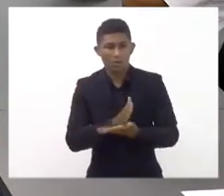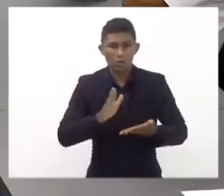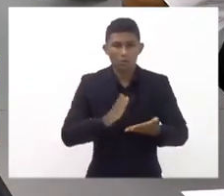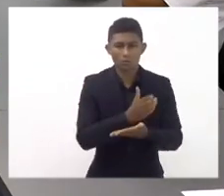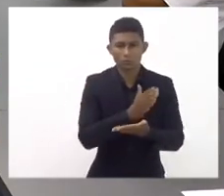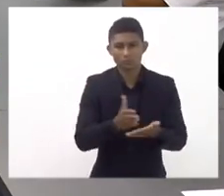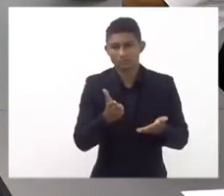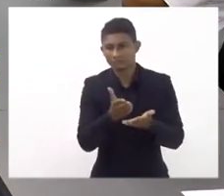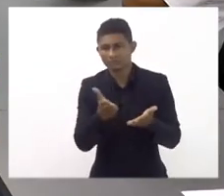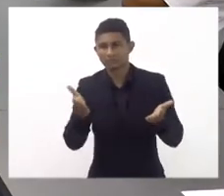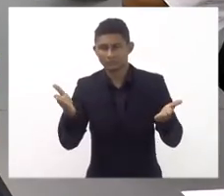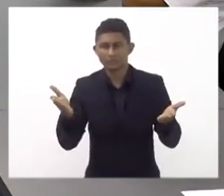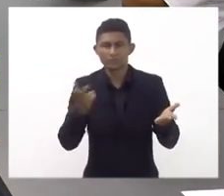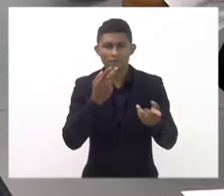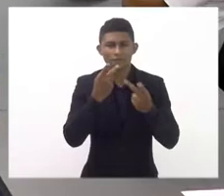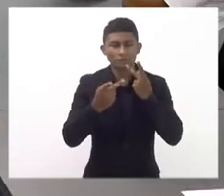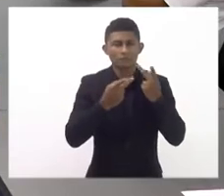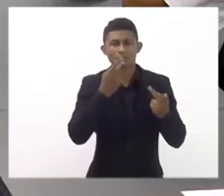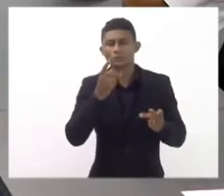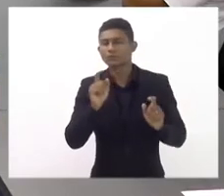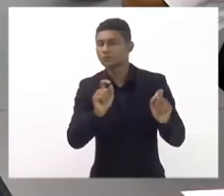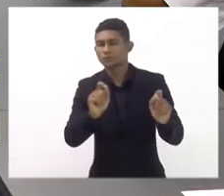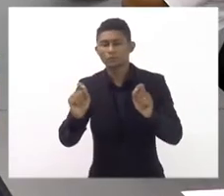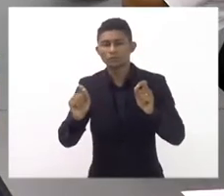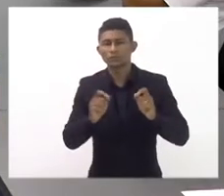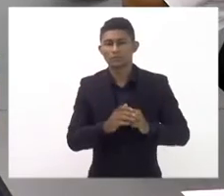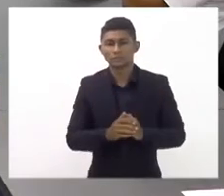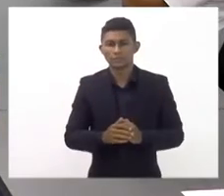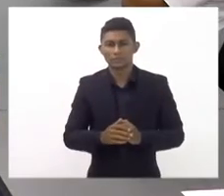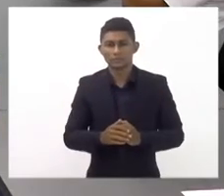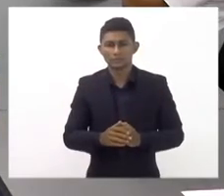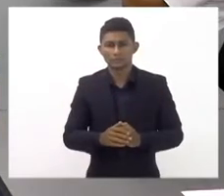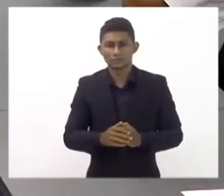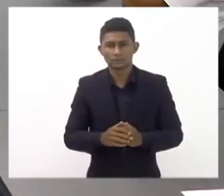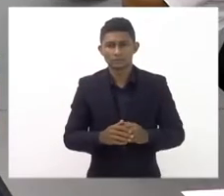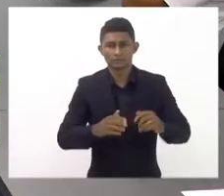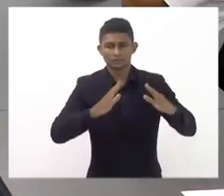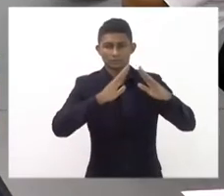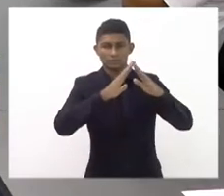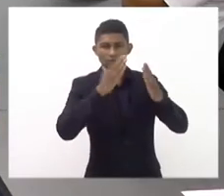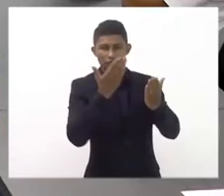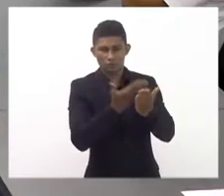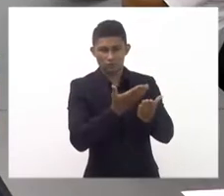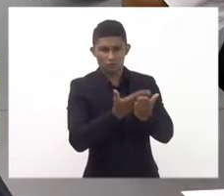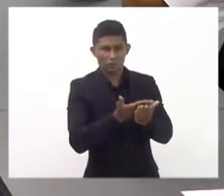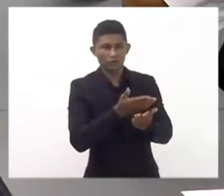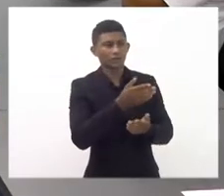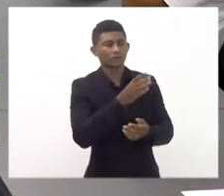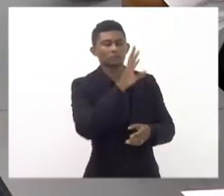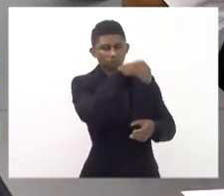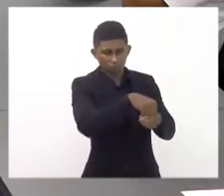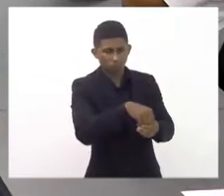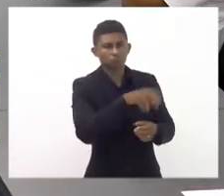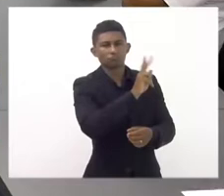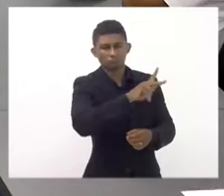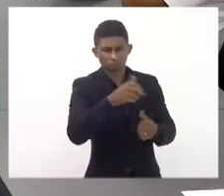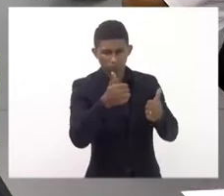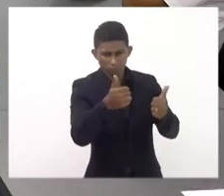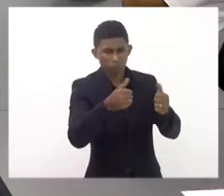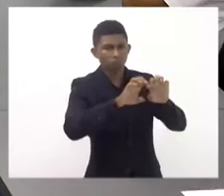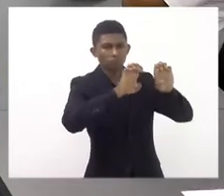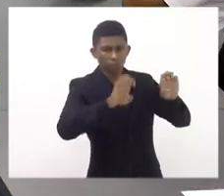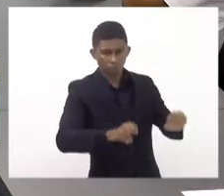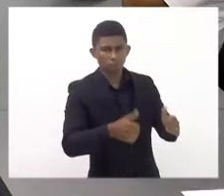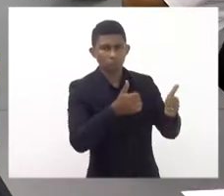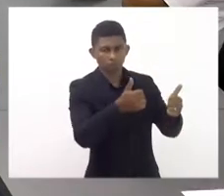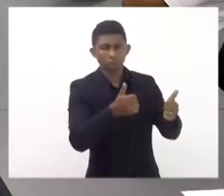da pró-reitora também, falando sobre que não basta só uma escola estar funcionando com professores, com uma sala de aula, com uma estrutura boa, também um